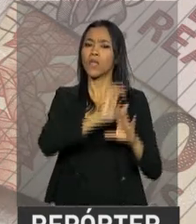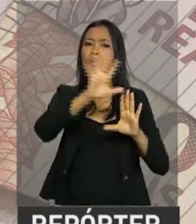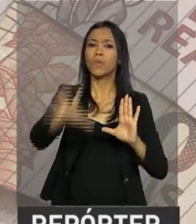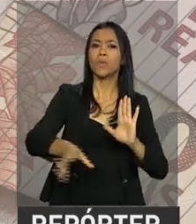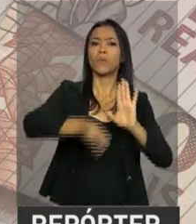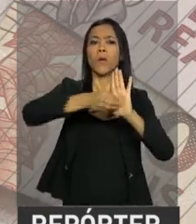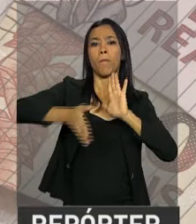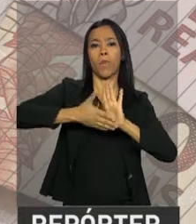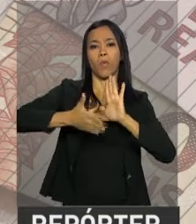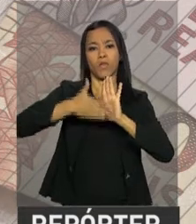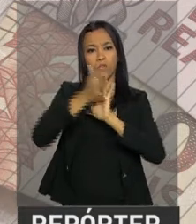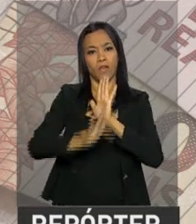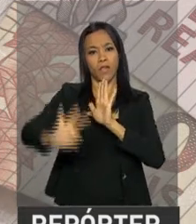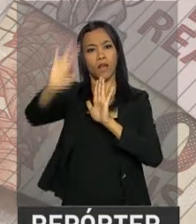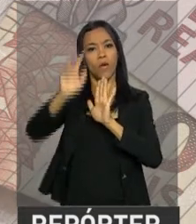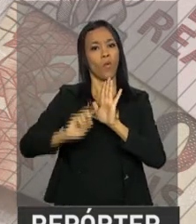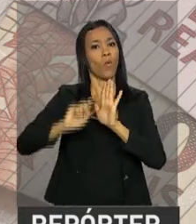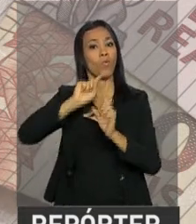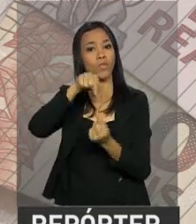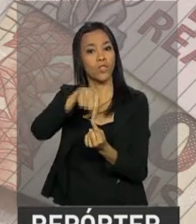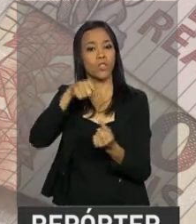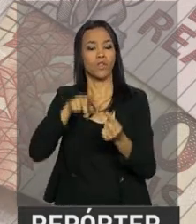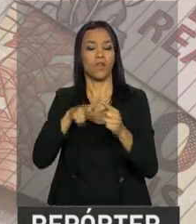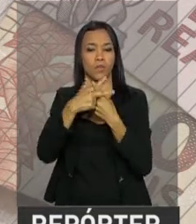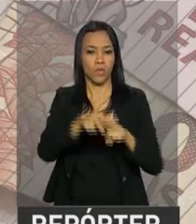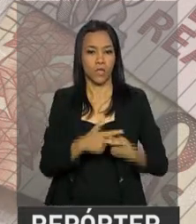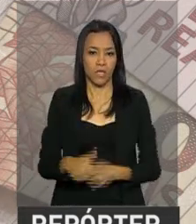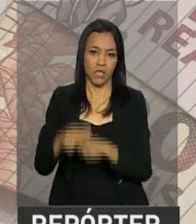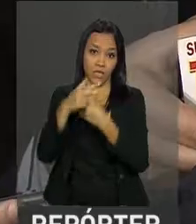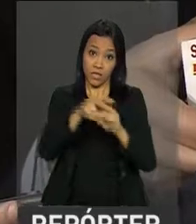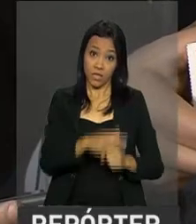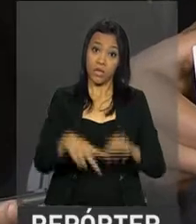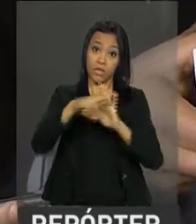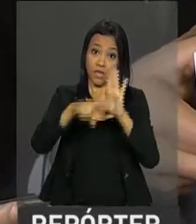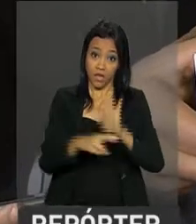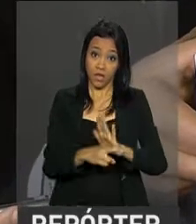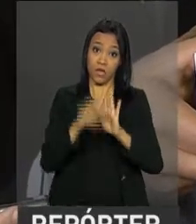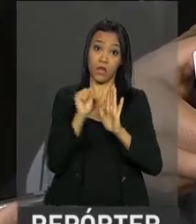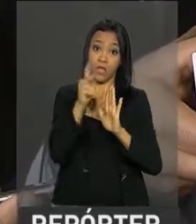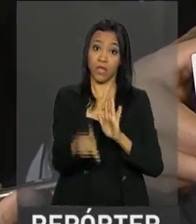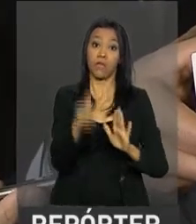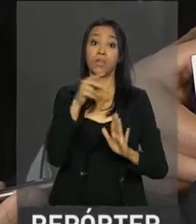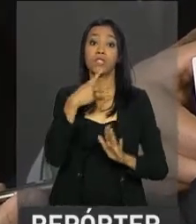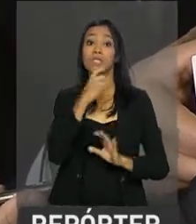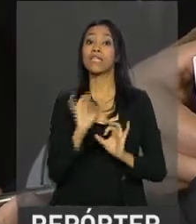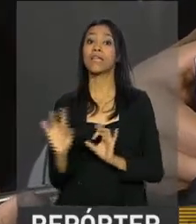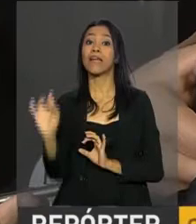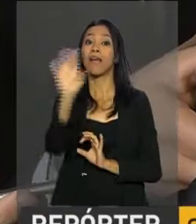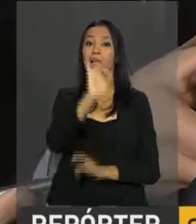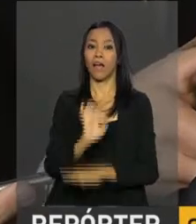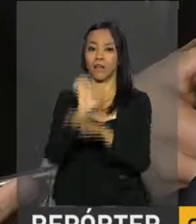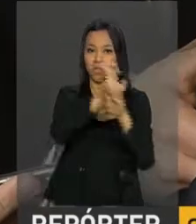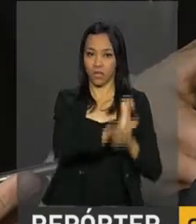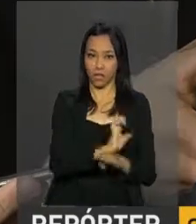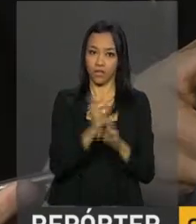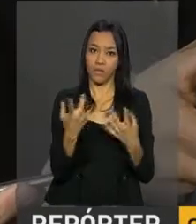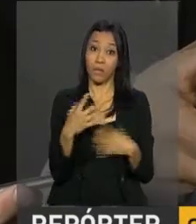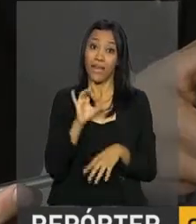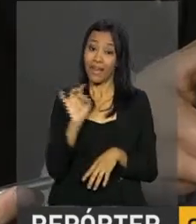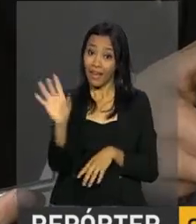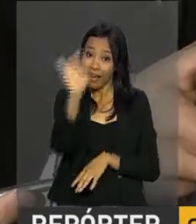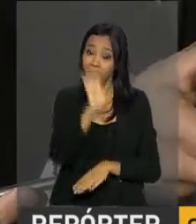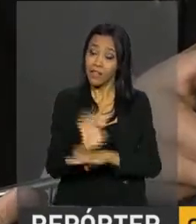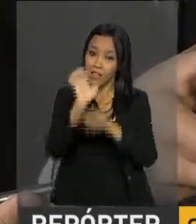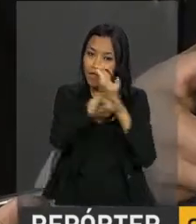federal com as bases para uma reforma da Previdência estadual. Todos os estados deverão adotar medidas muito